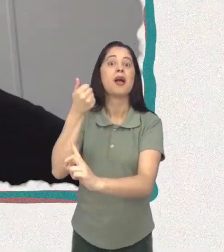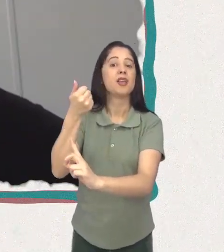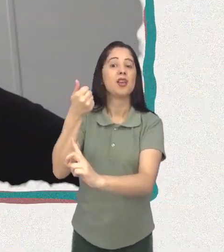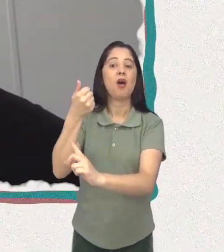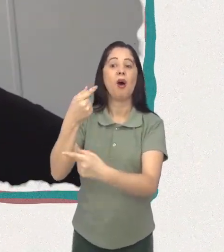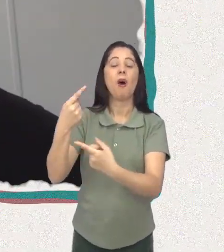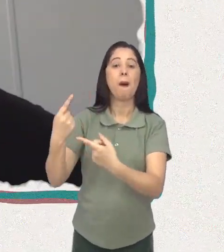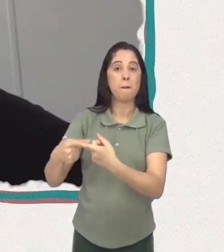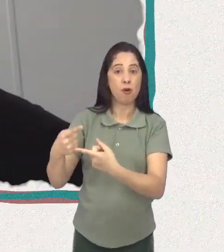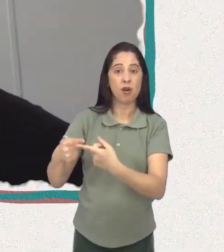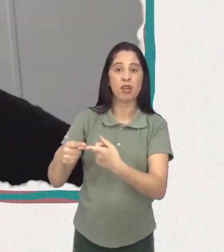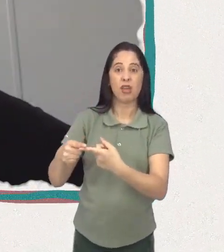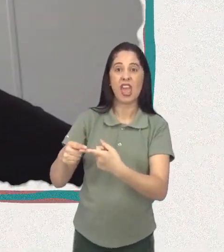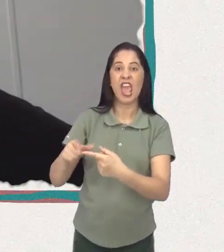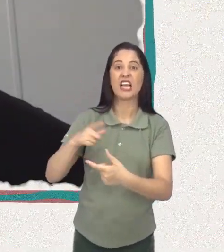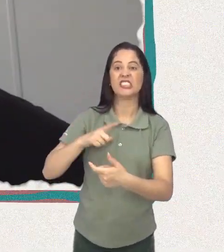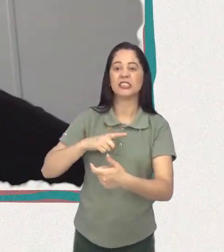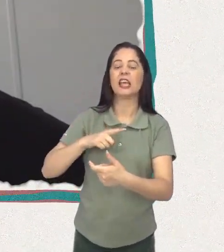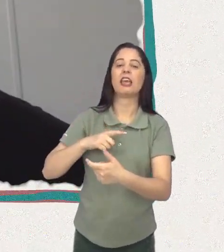tempo. Porque como ele tem